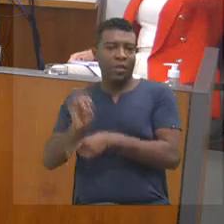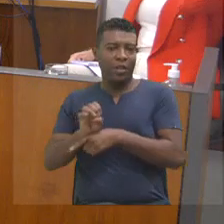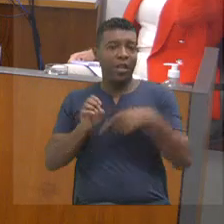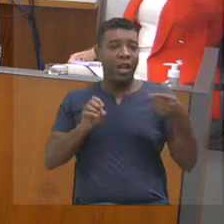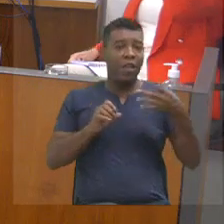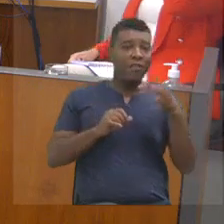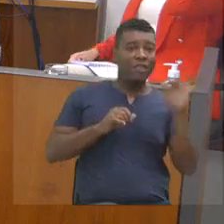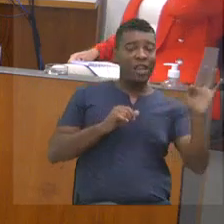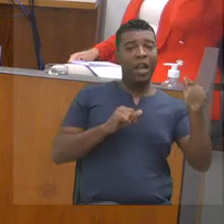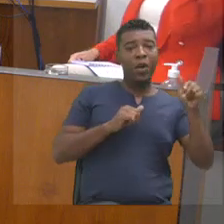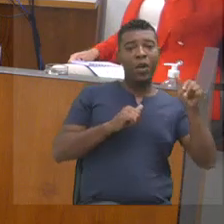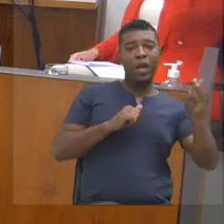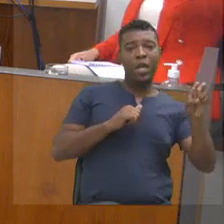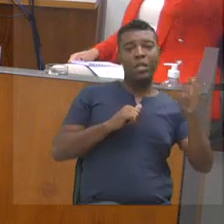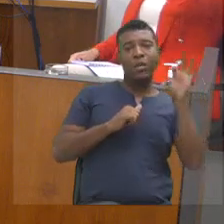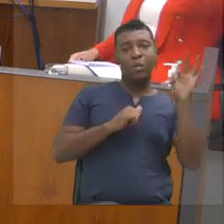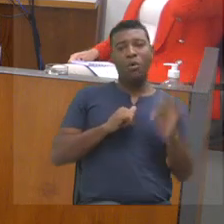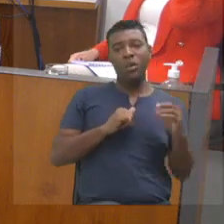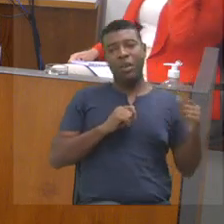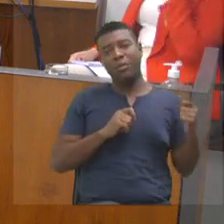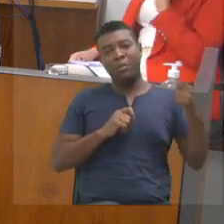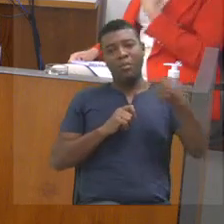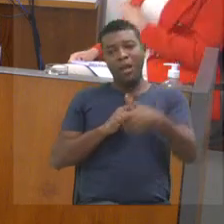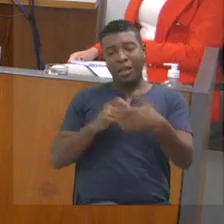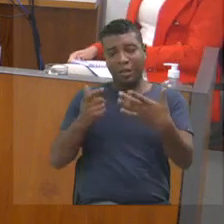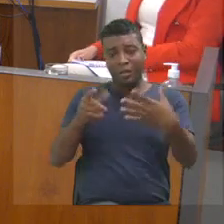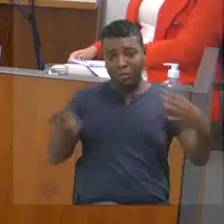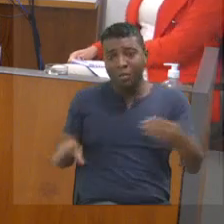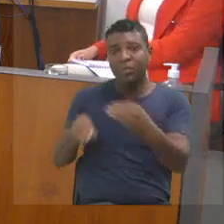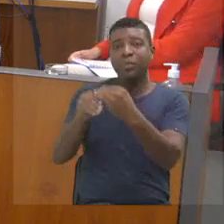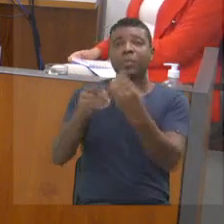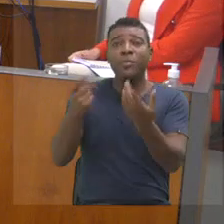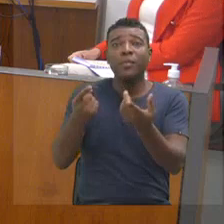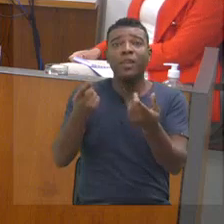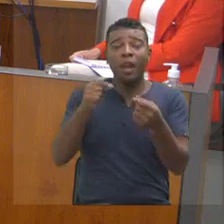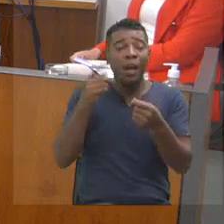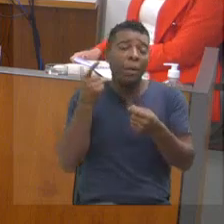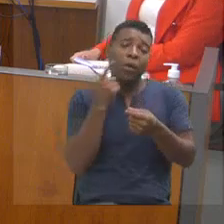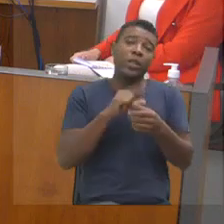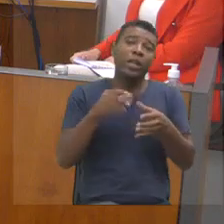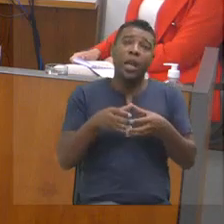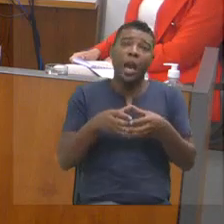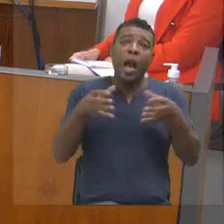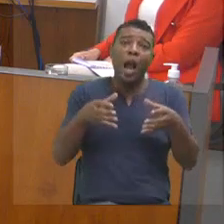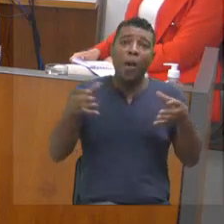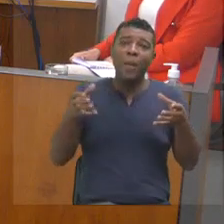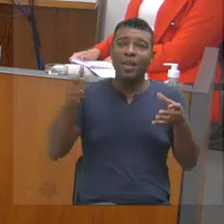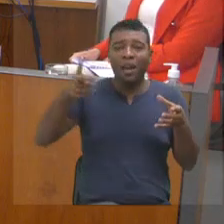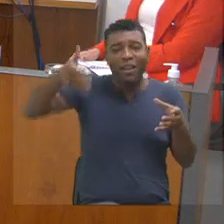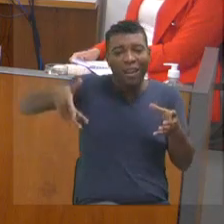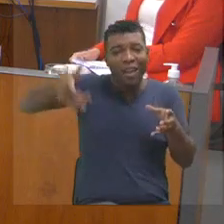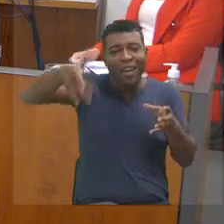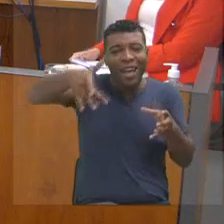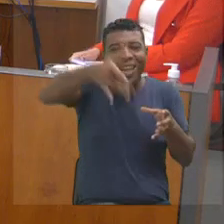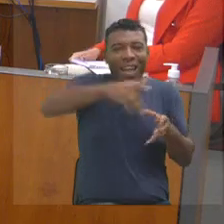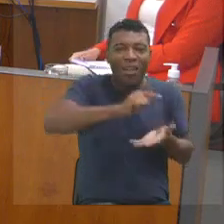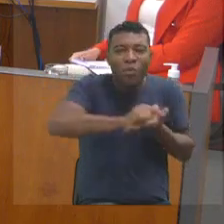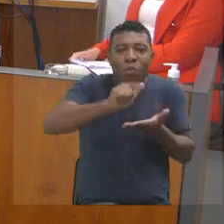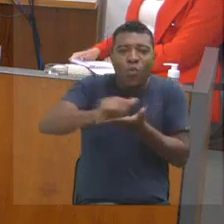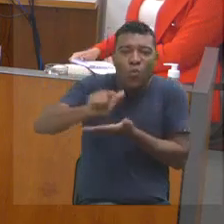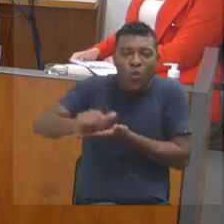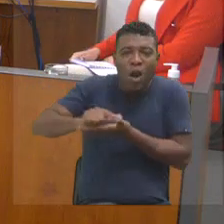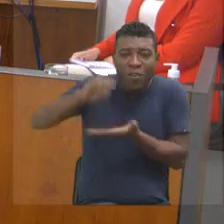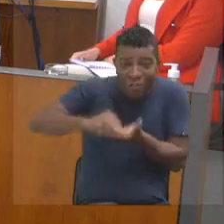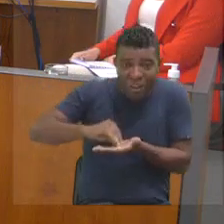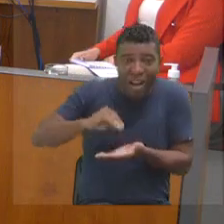consiga aumentar a unidade de cuidar intermediário e aumentar em nos vazios o tenhão Natal então por isso